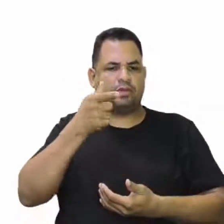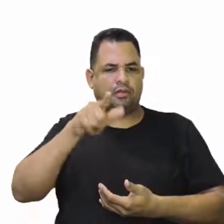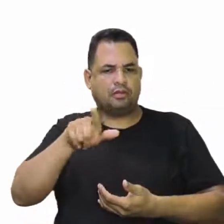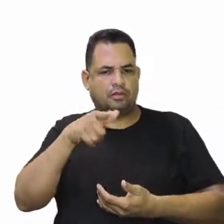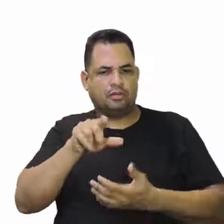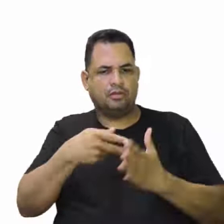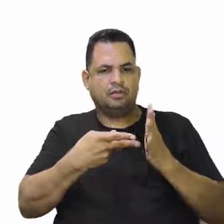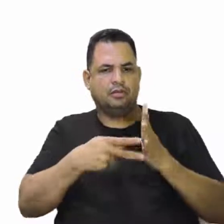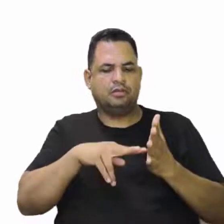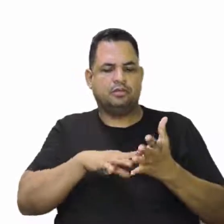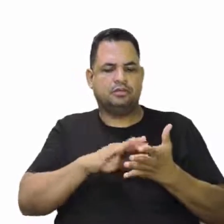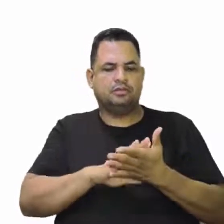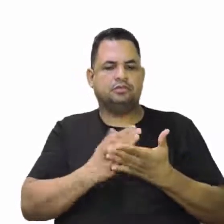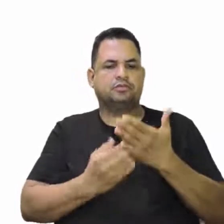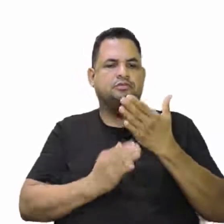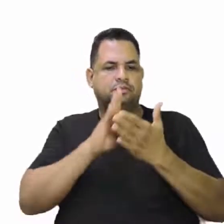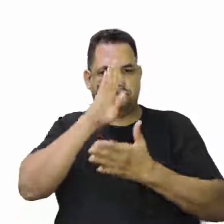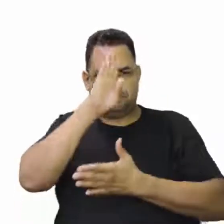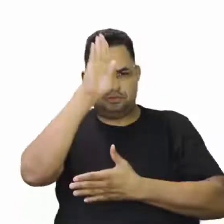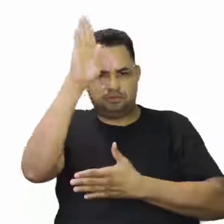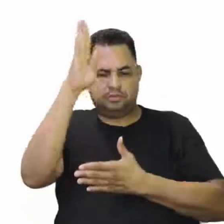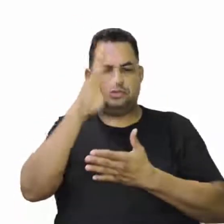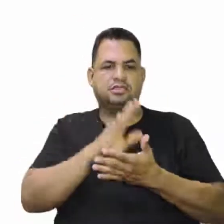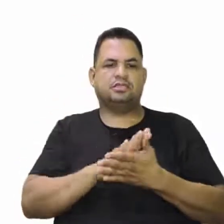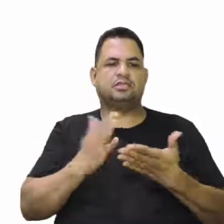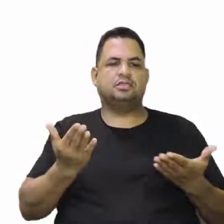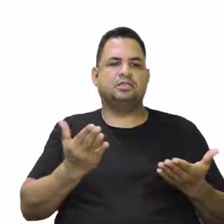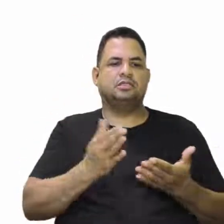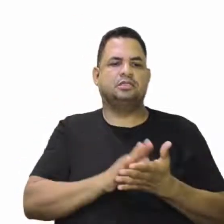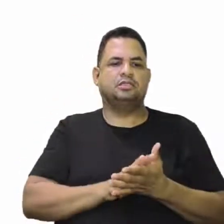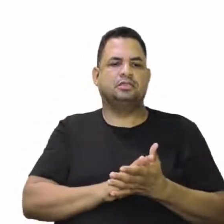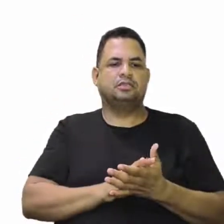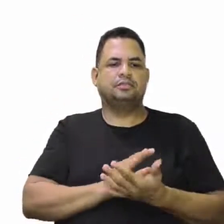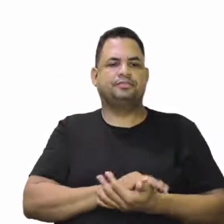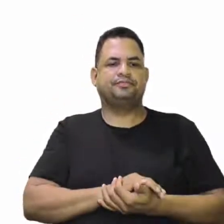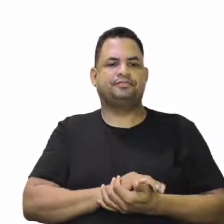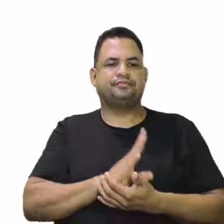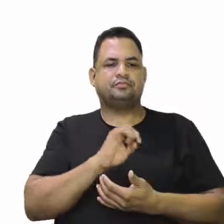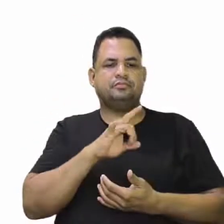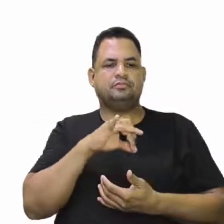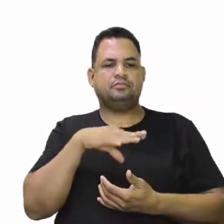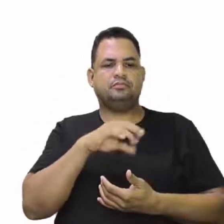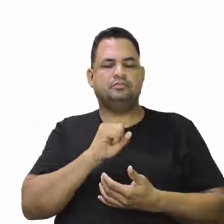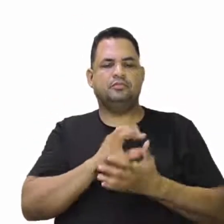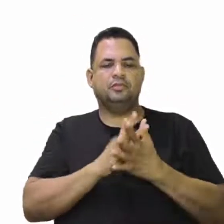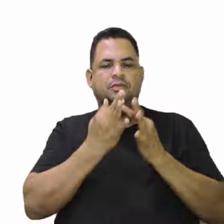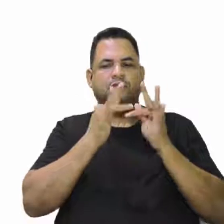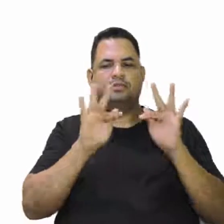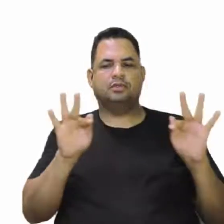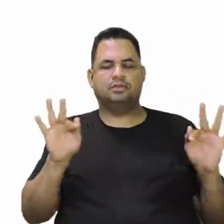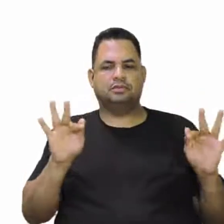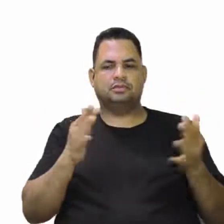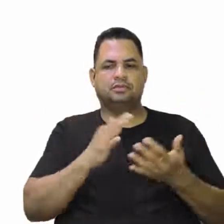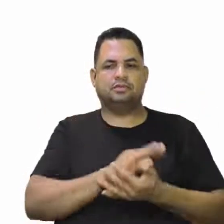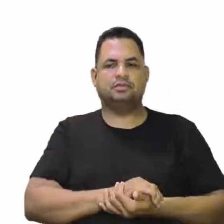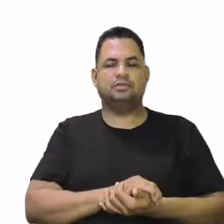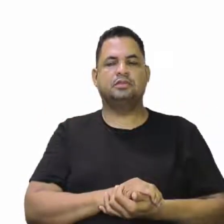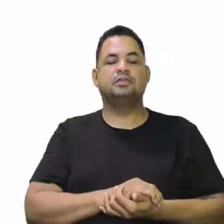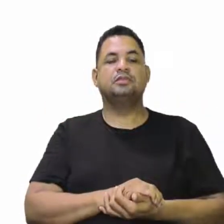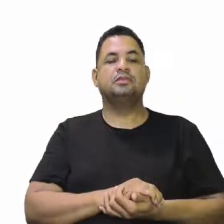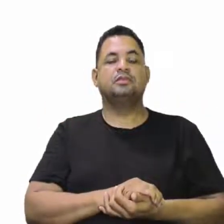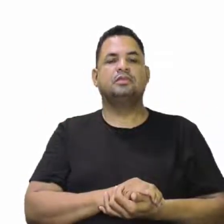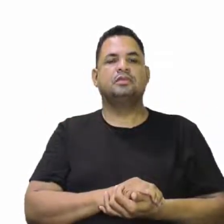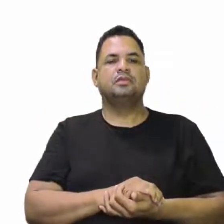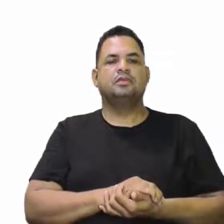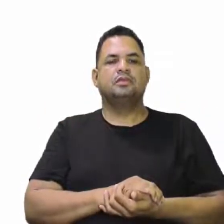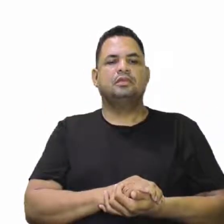do sentido original. Ou E, uma sinonímia frasal. E aí, gente?